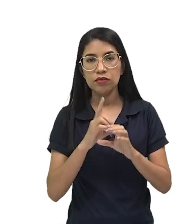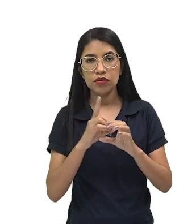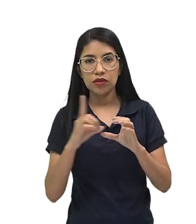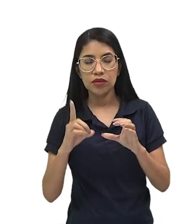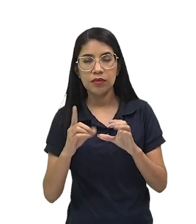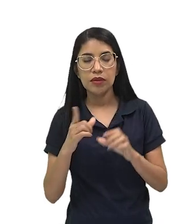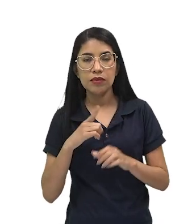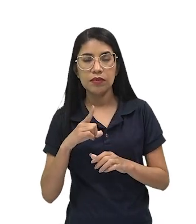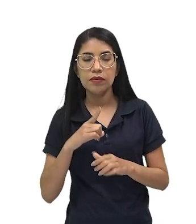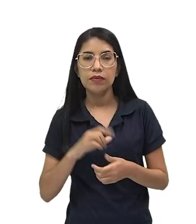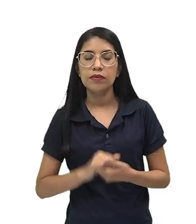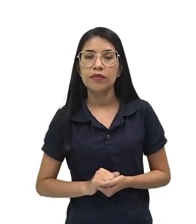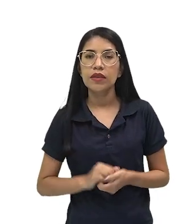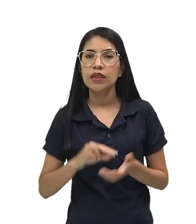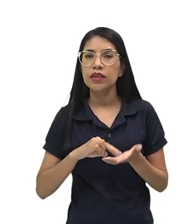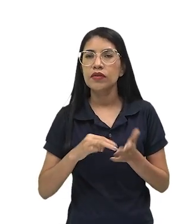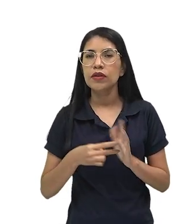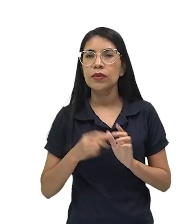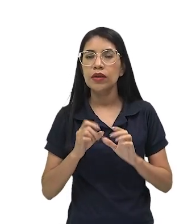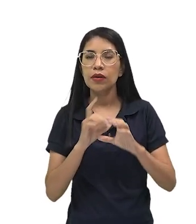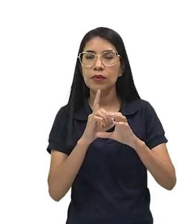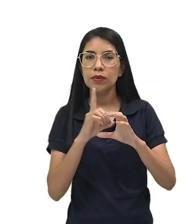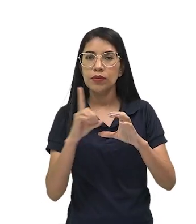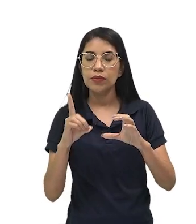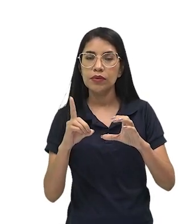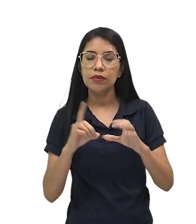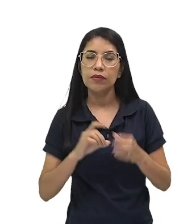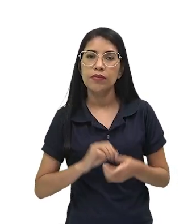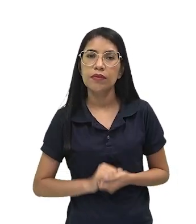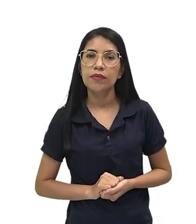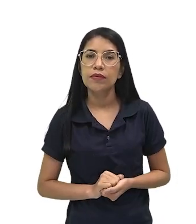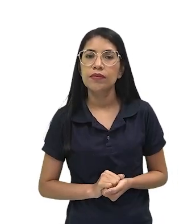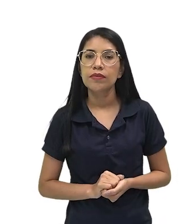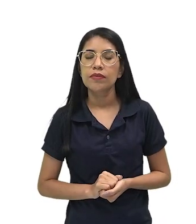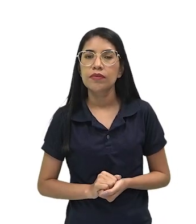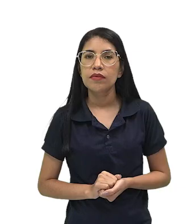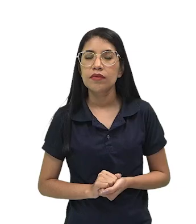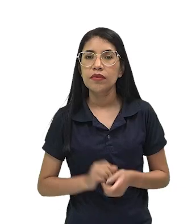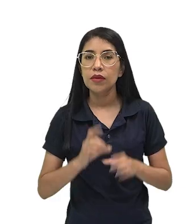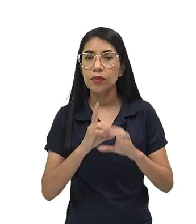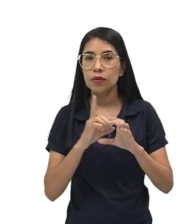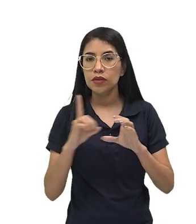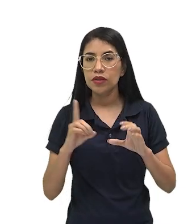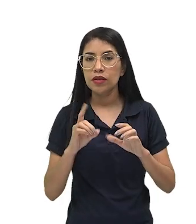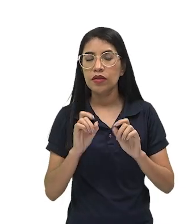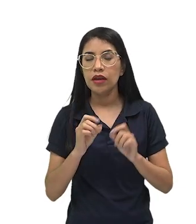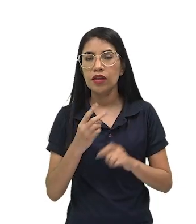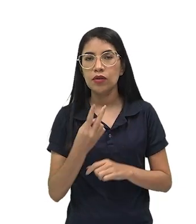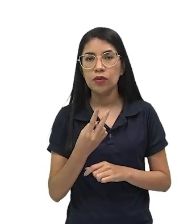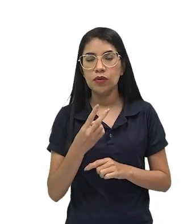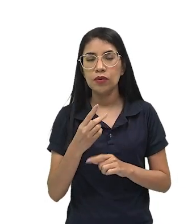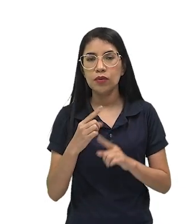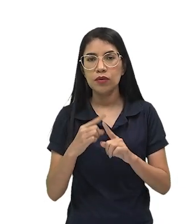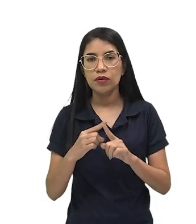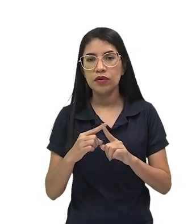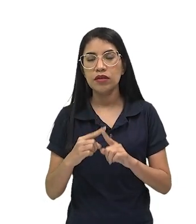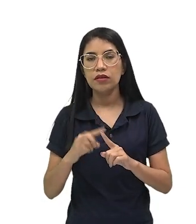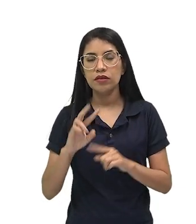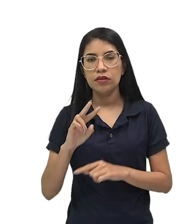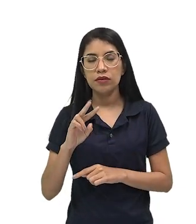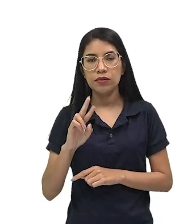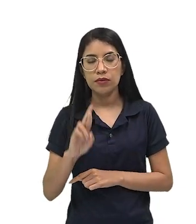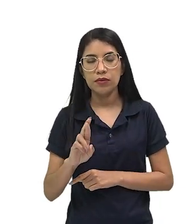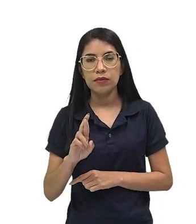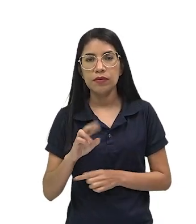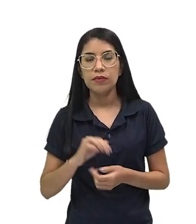O que é o diâmetro? O diâmetro, olha, é 2 vezes o raio. Então,